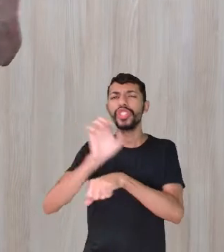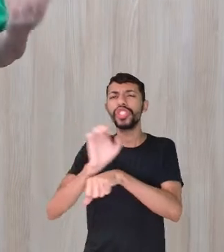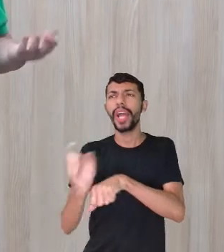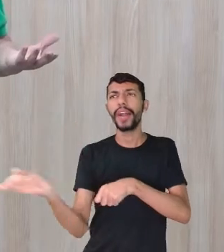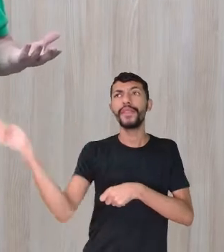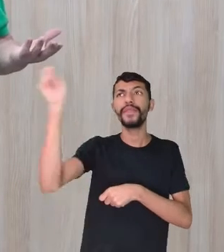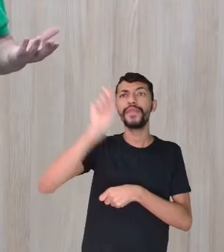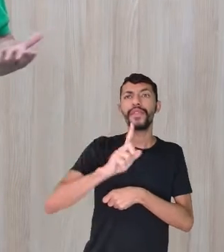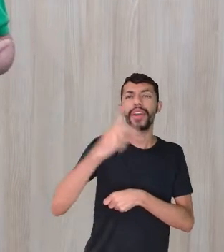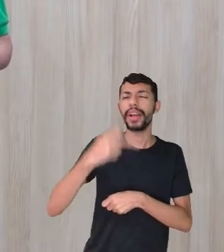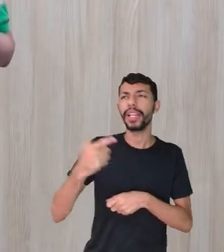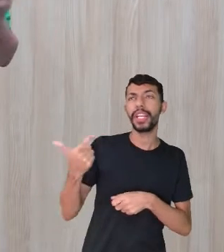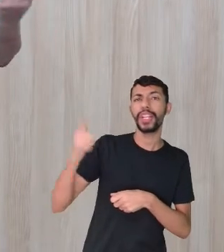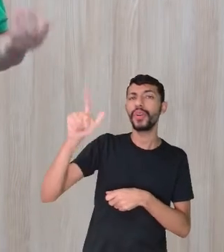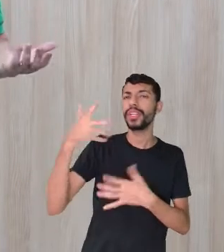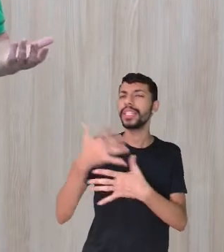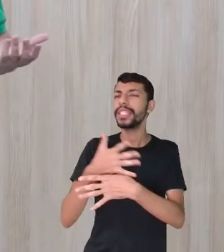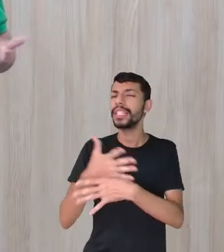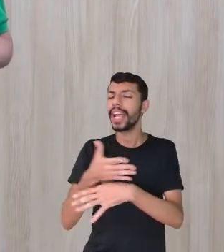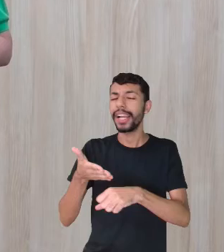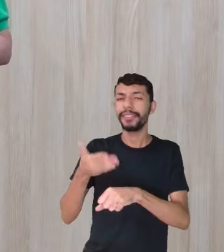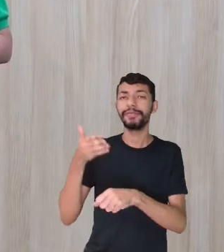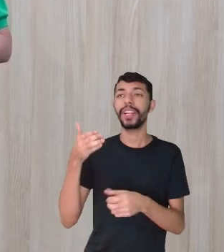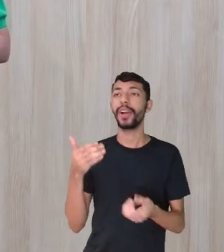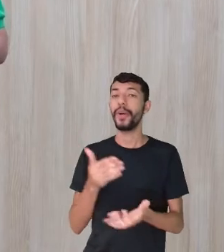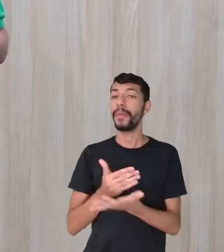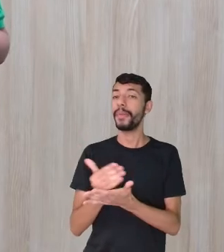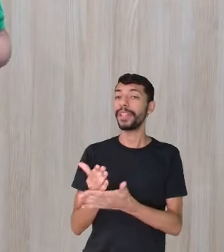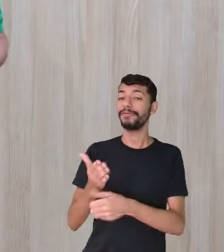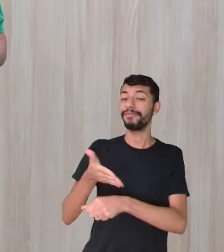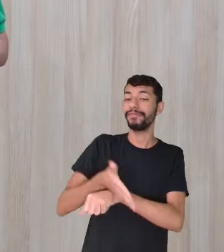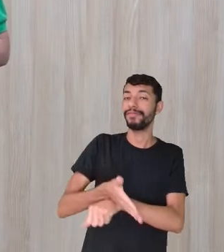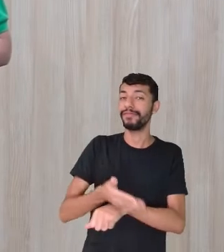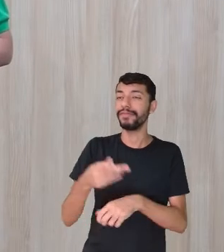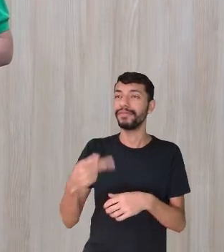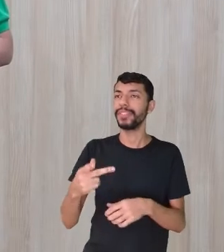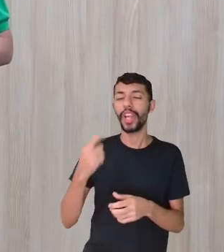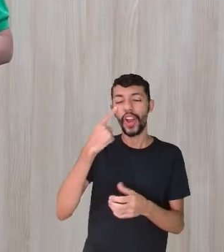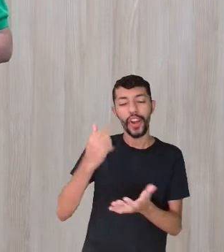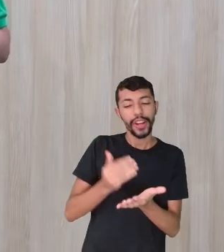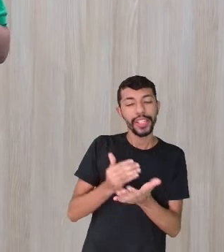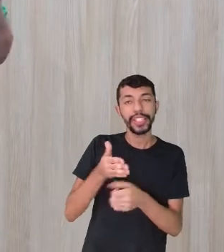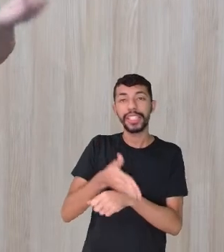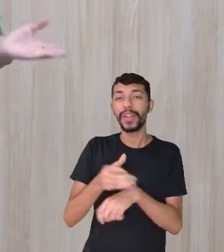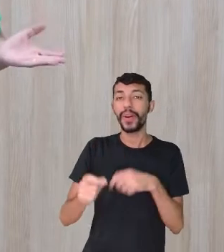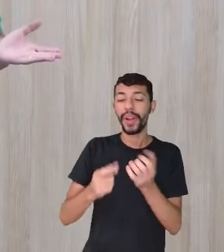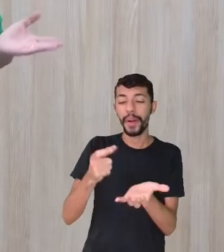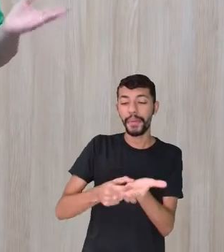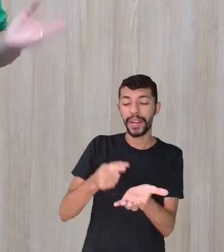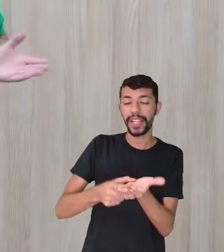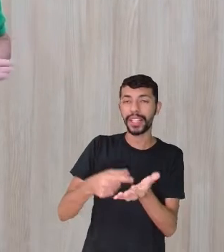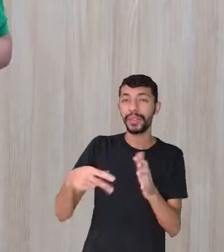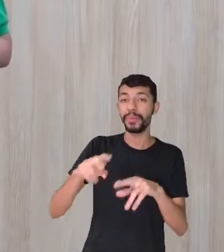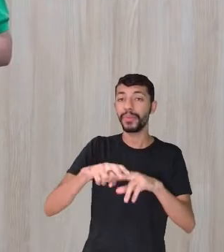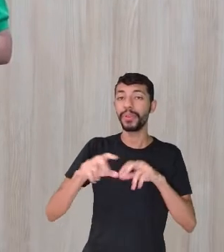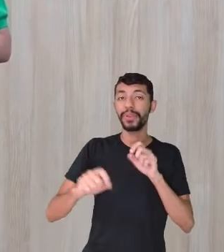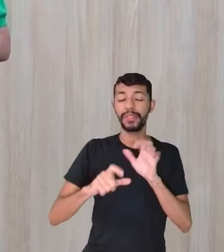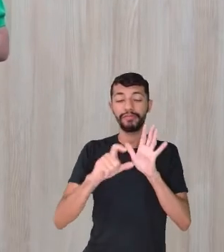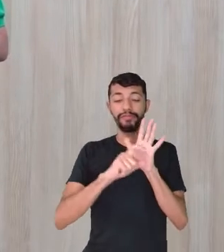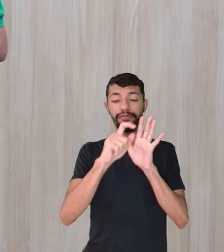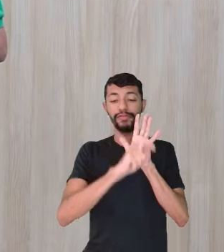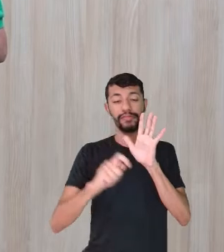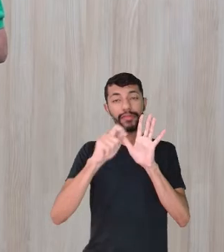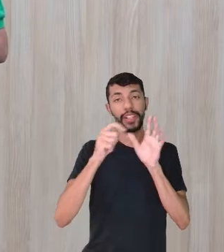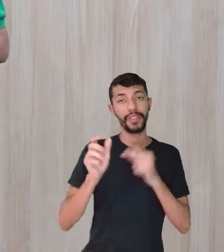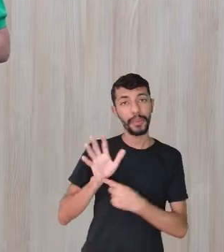outra cidade, que está entrando na nossa rede, se loga aí no aplicativo, por meio dos QR Codes que aparecem